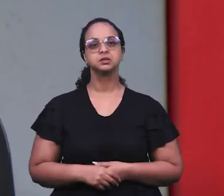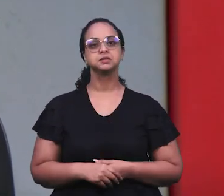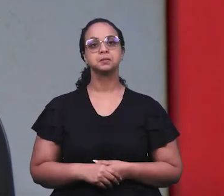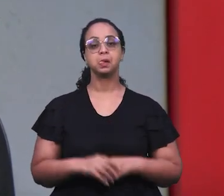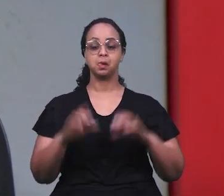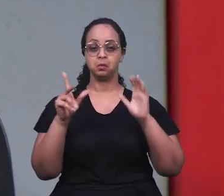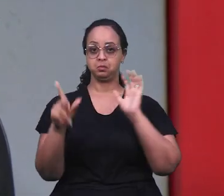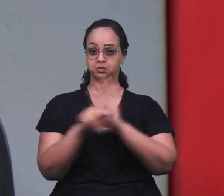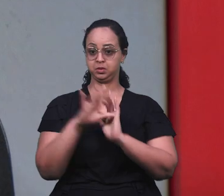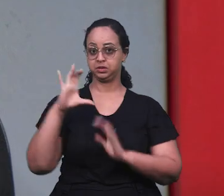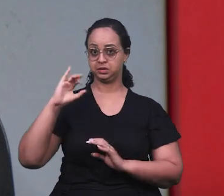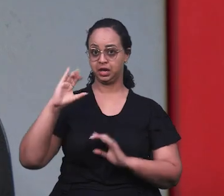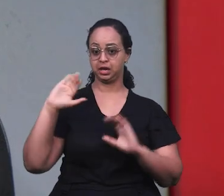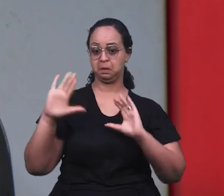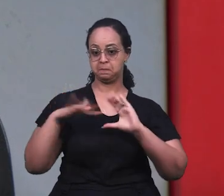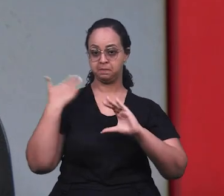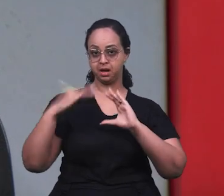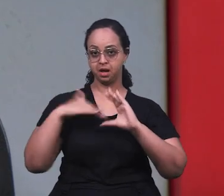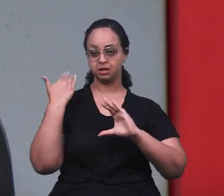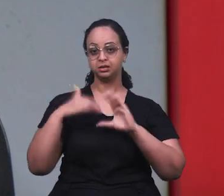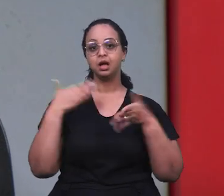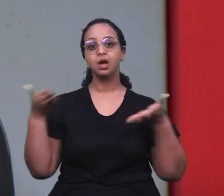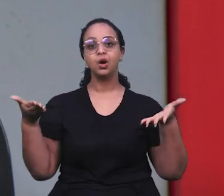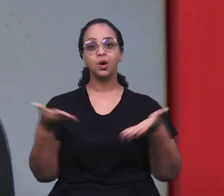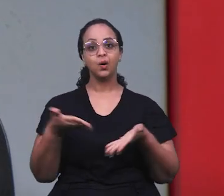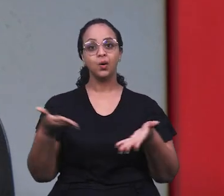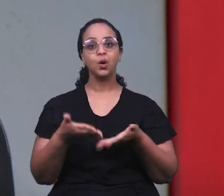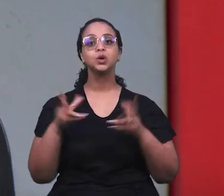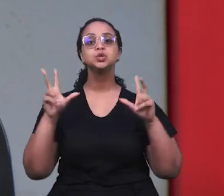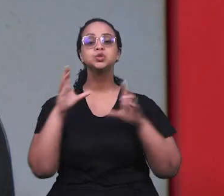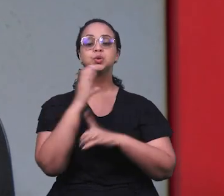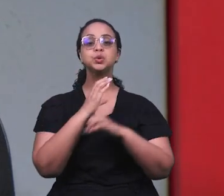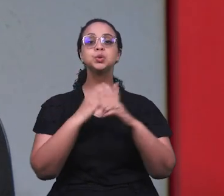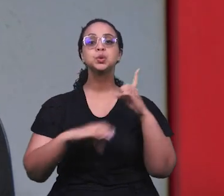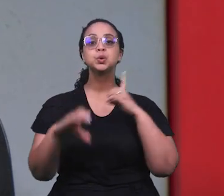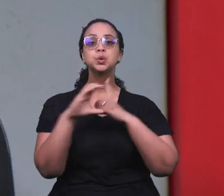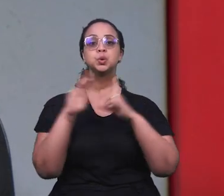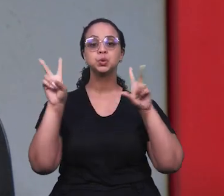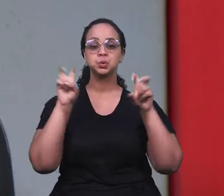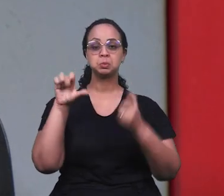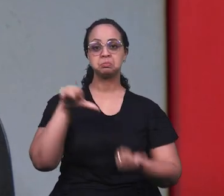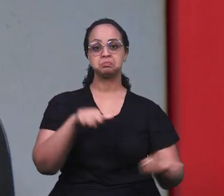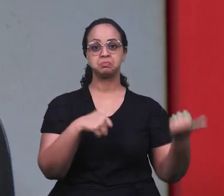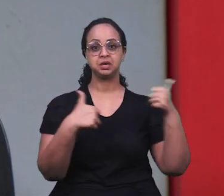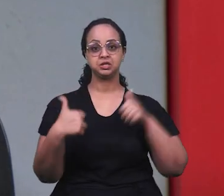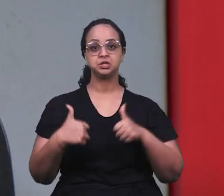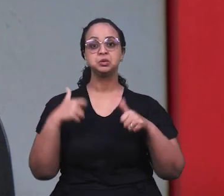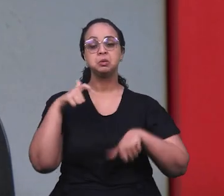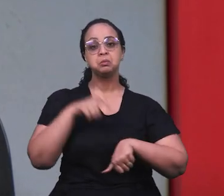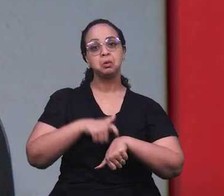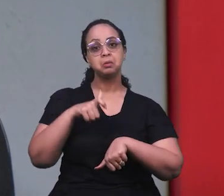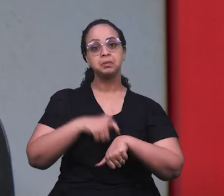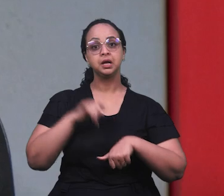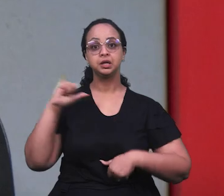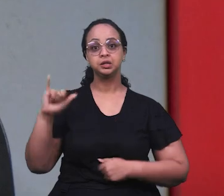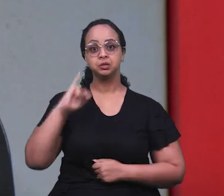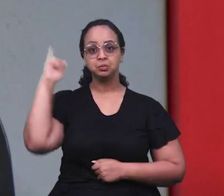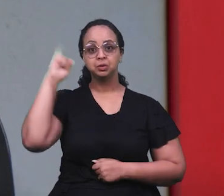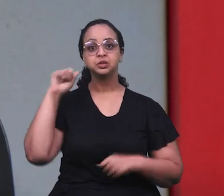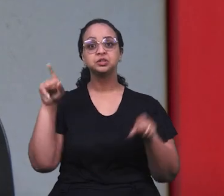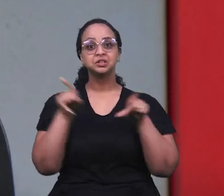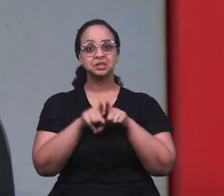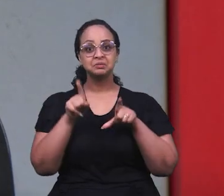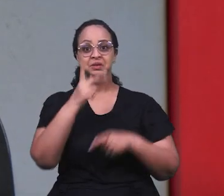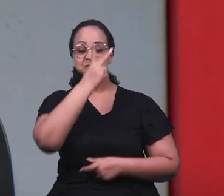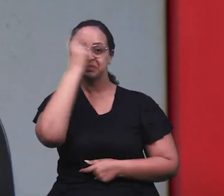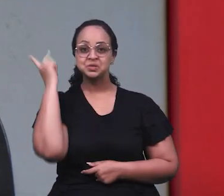no nosso Instagram. E hoje vamos dar continuidade, vamos falar sobre o culto de batismo, pois é um momento tão importante quanto para nós, como também